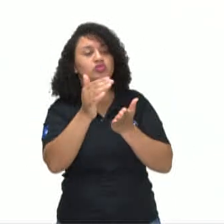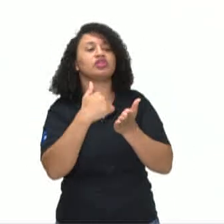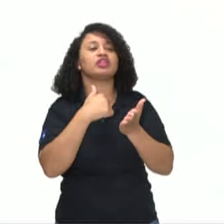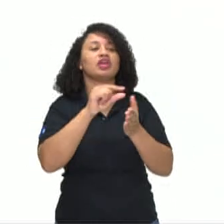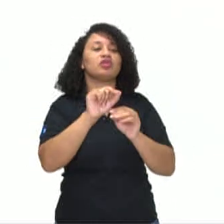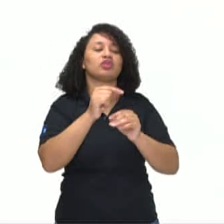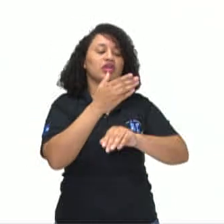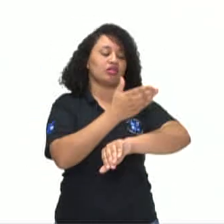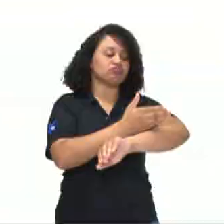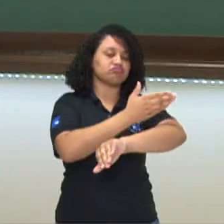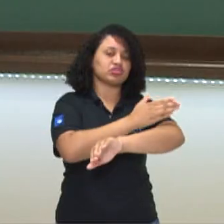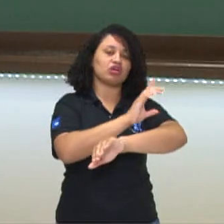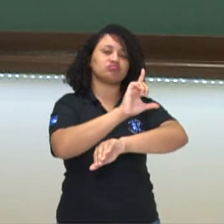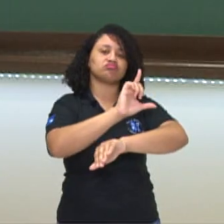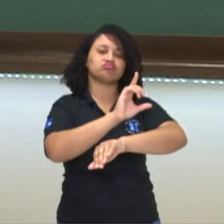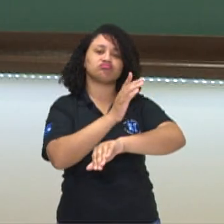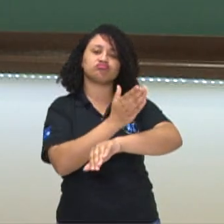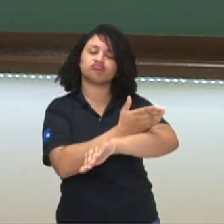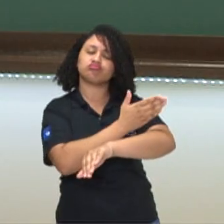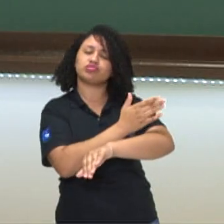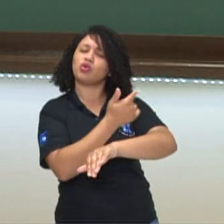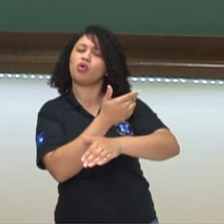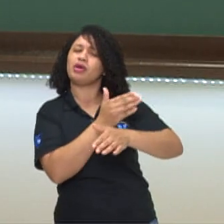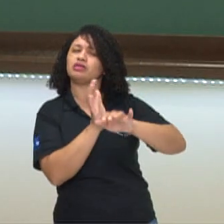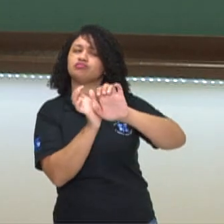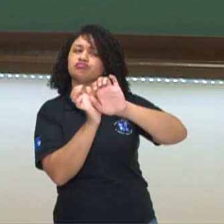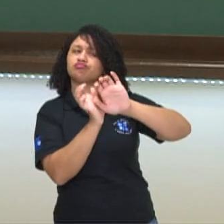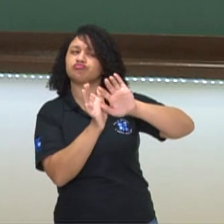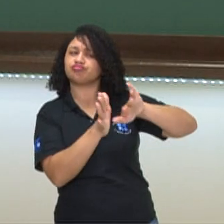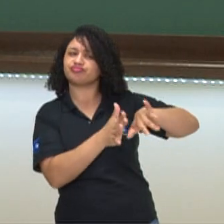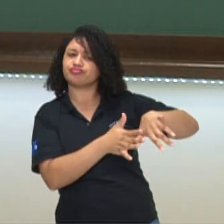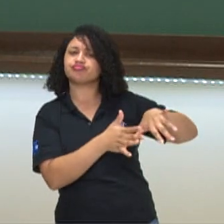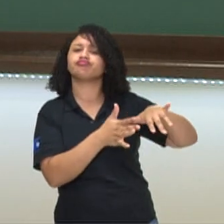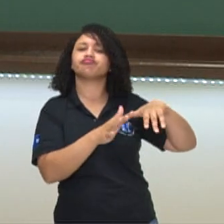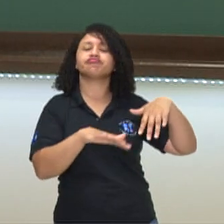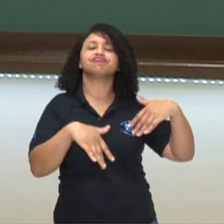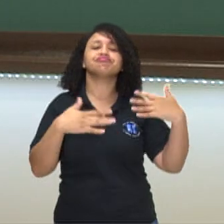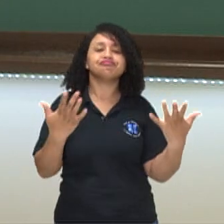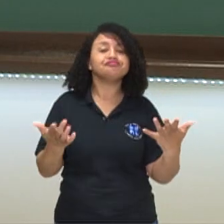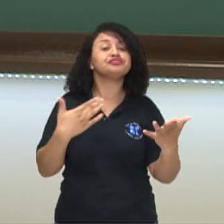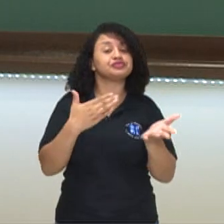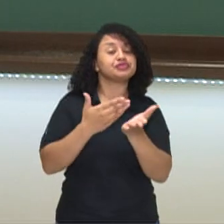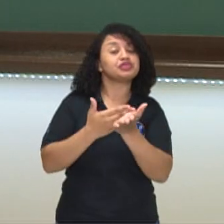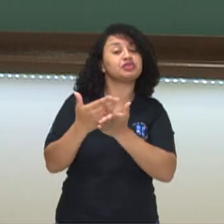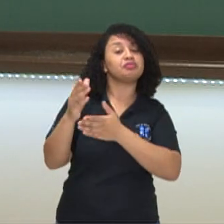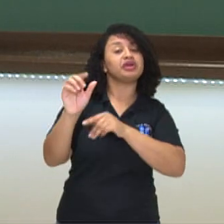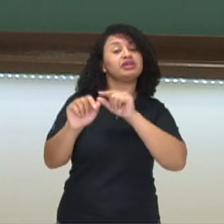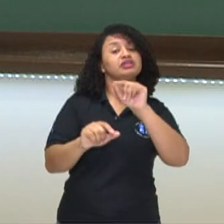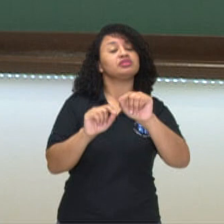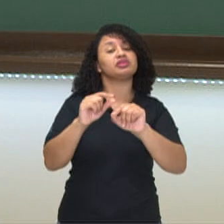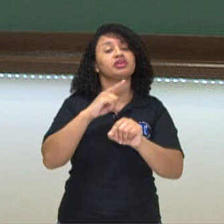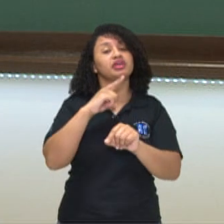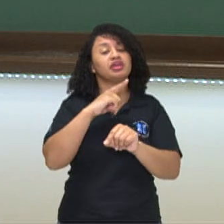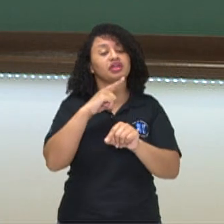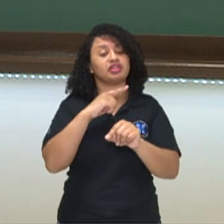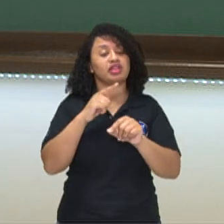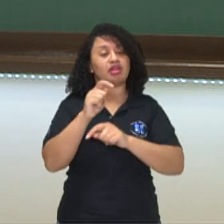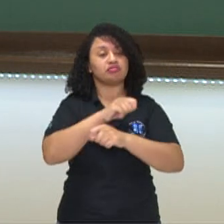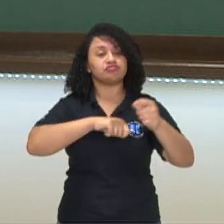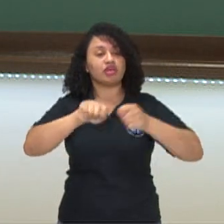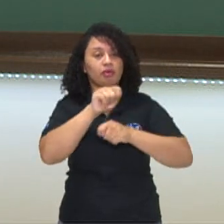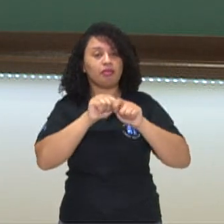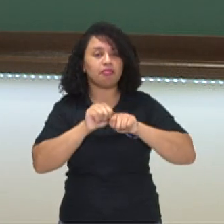declínio da Idade Média, né, ela começa a entrar em decadência. E com isso vai ocorrer aí um crescimento do comércio,